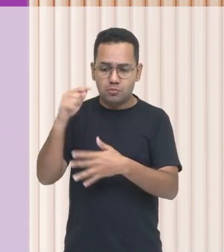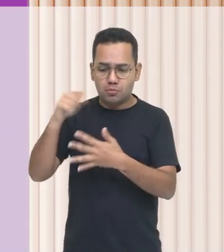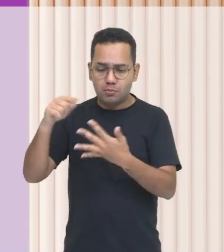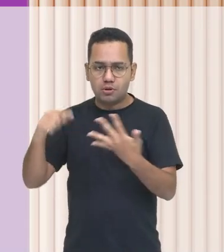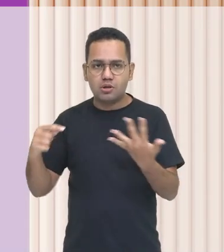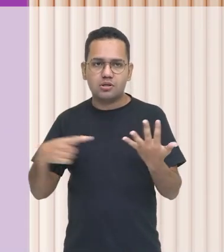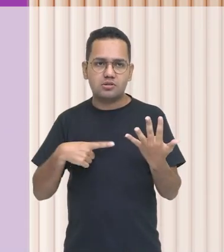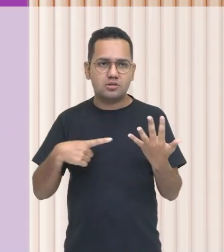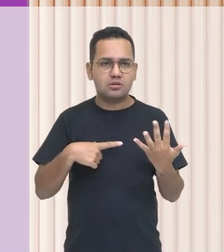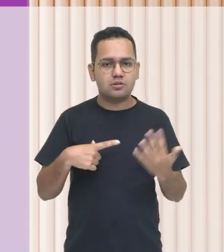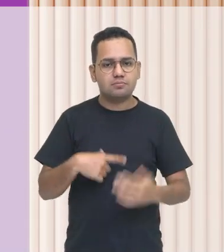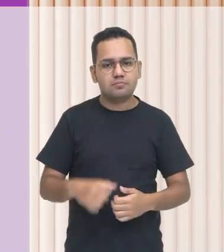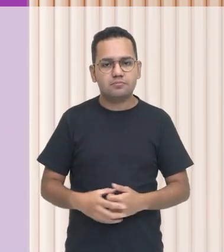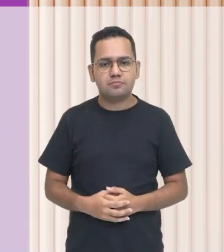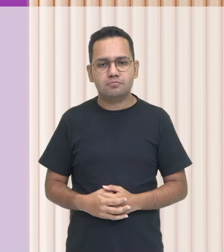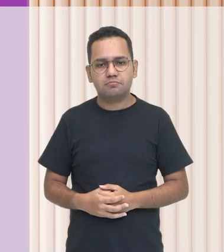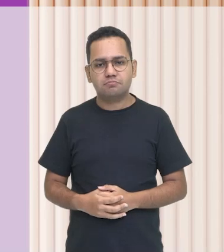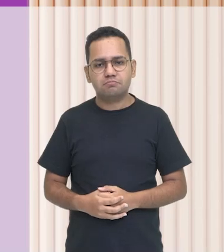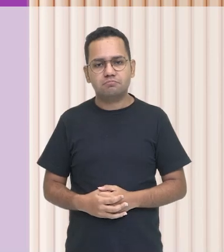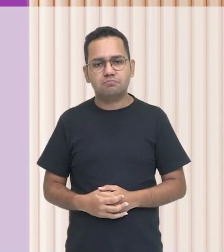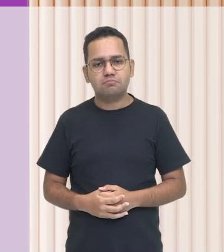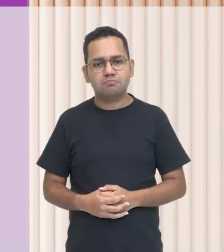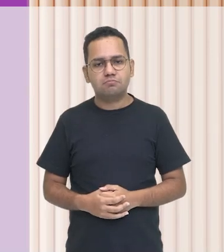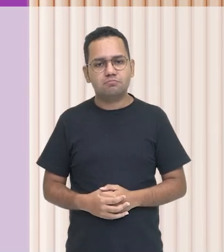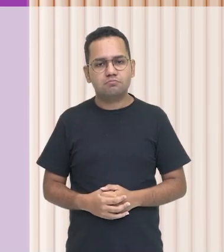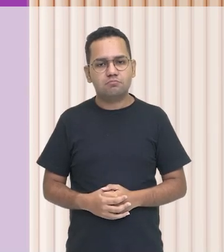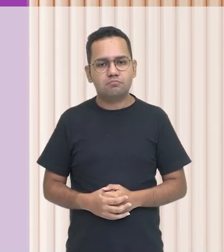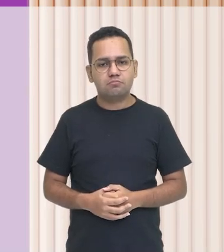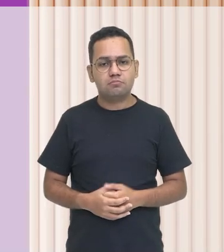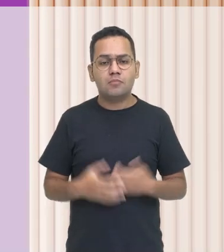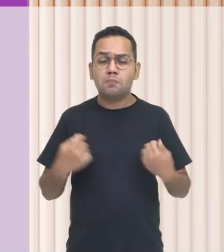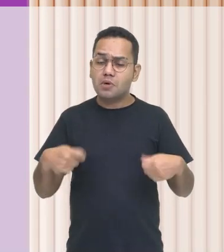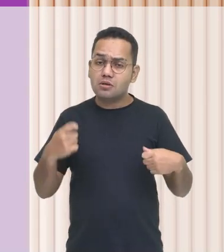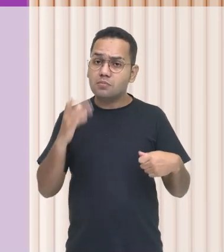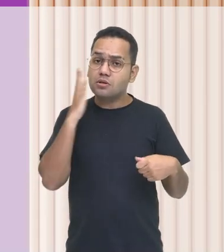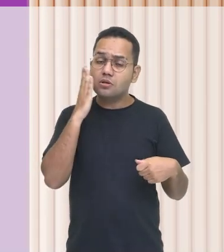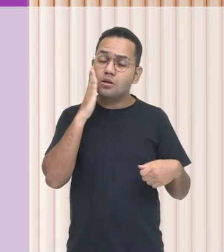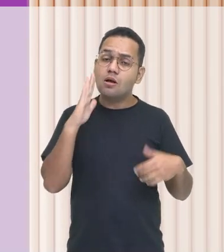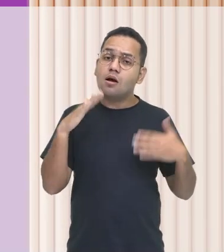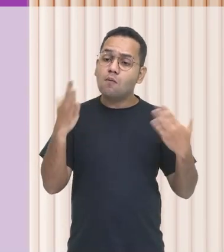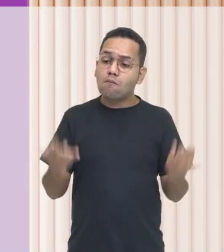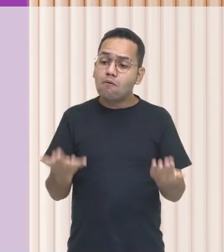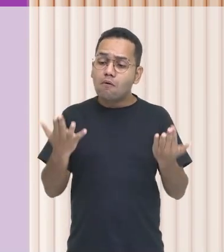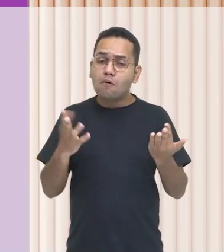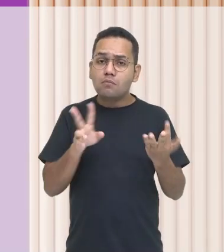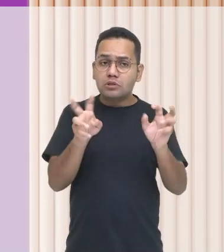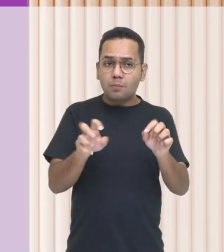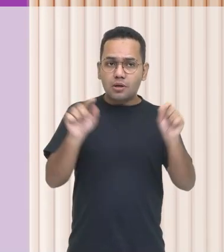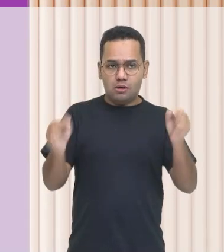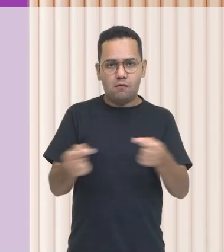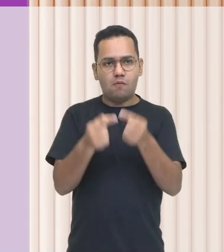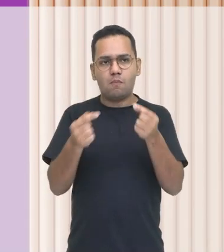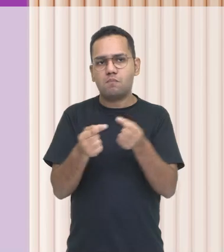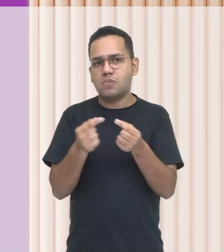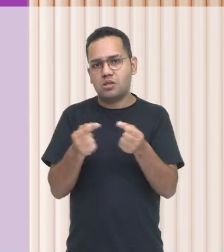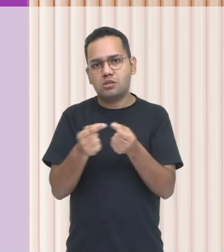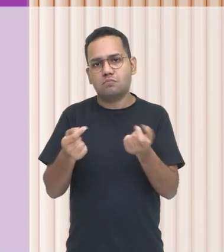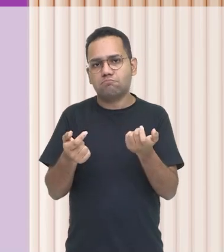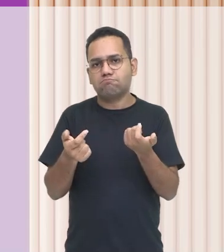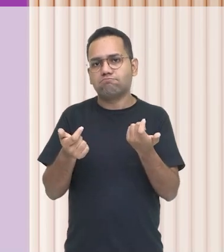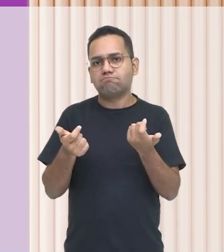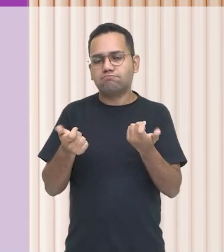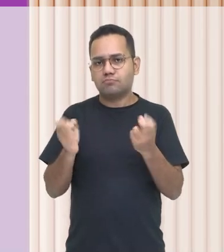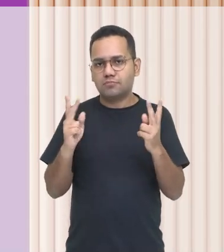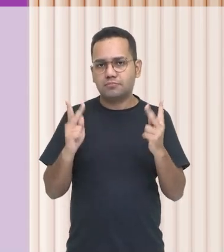certo? A ideia é essa. Só que precisamos saber quando vamos utilizar o arranjo e quando vamos utilizar a combinação, tá bom? E aí eu mostrei para vocês aqui,